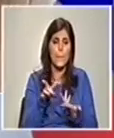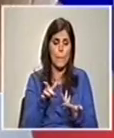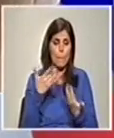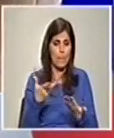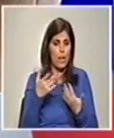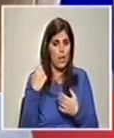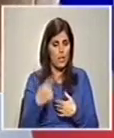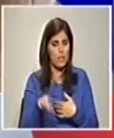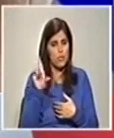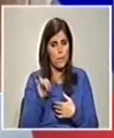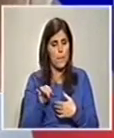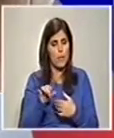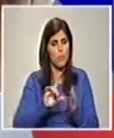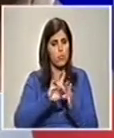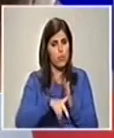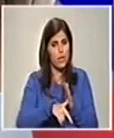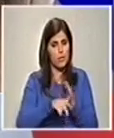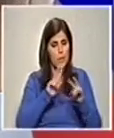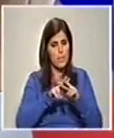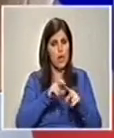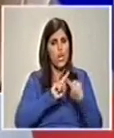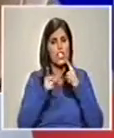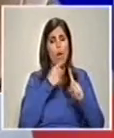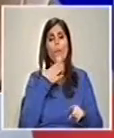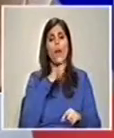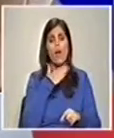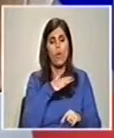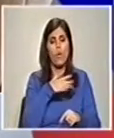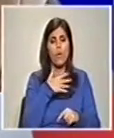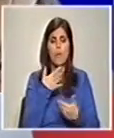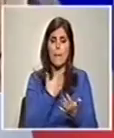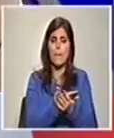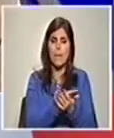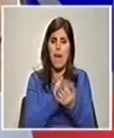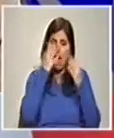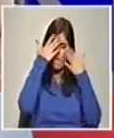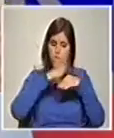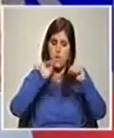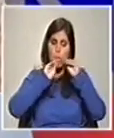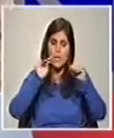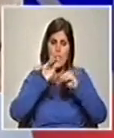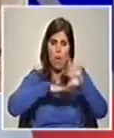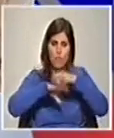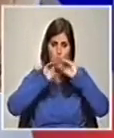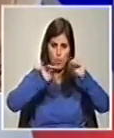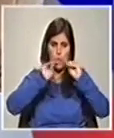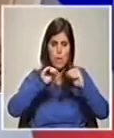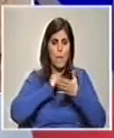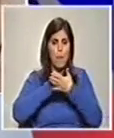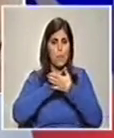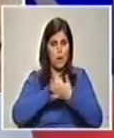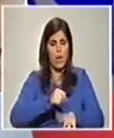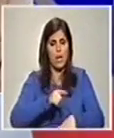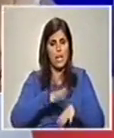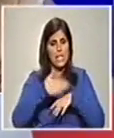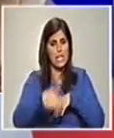temos também já um projeto na prisão de Castelo Branco para, de alguma forma, dar formação para ajudar, conforme estávamos aqui a falar, na